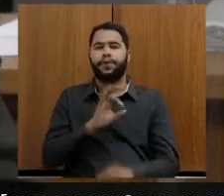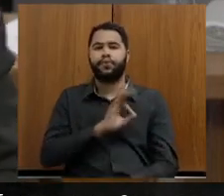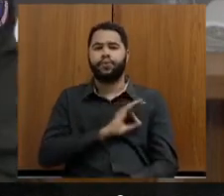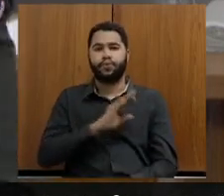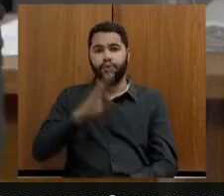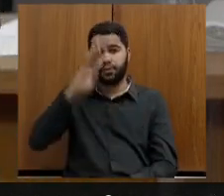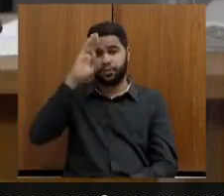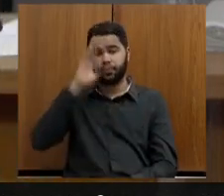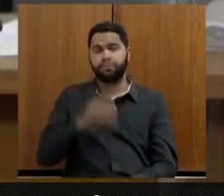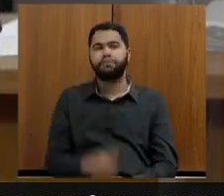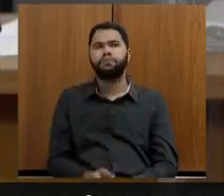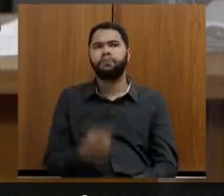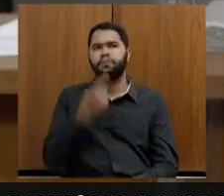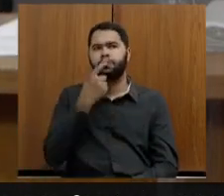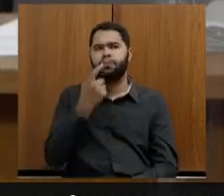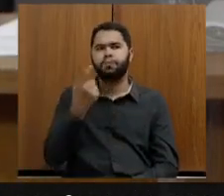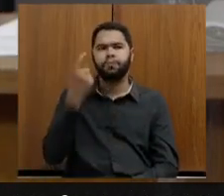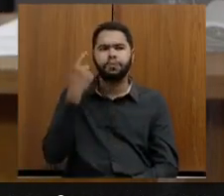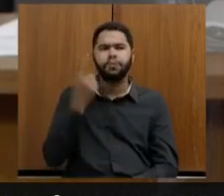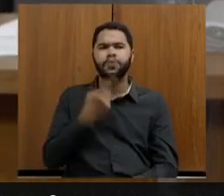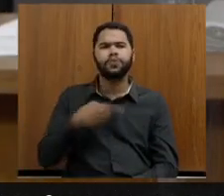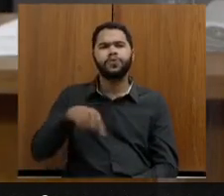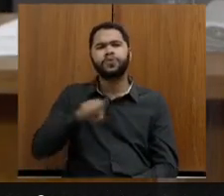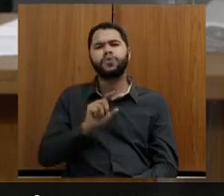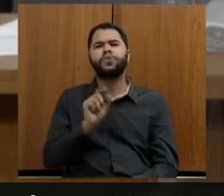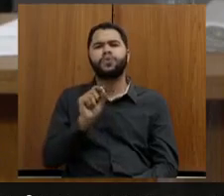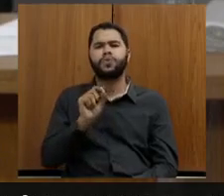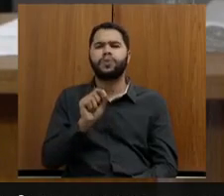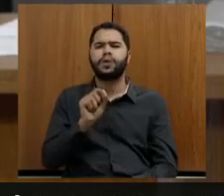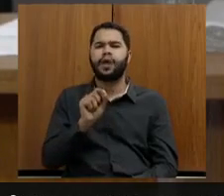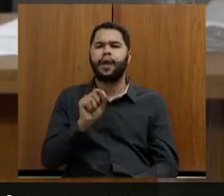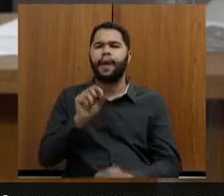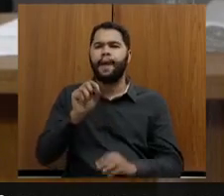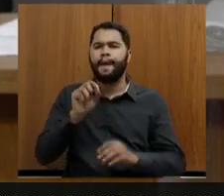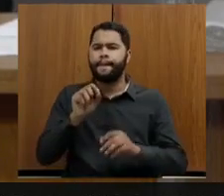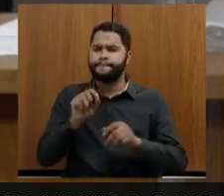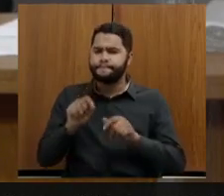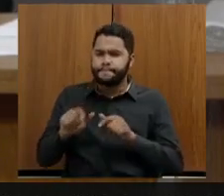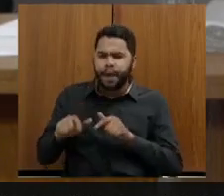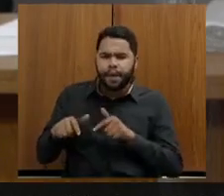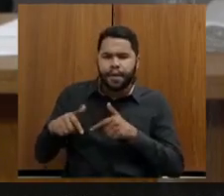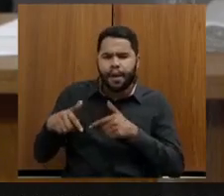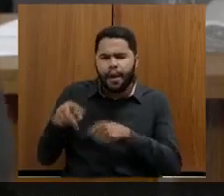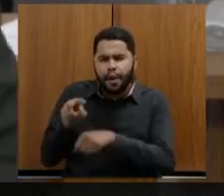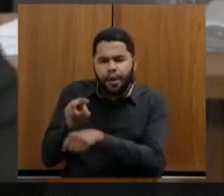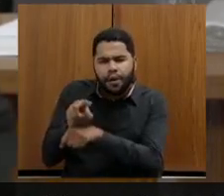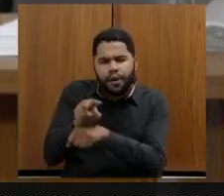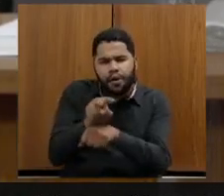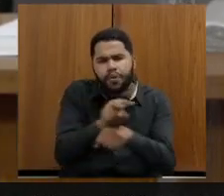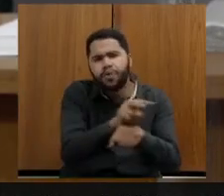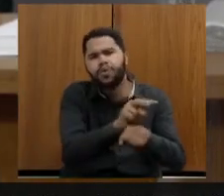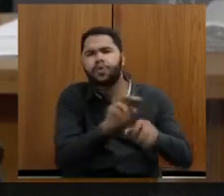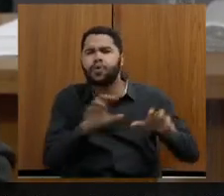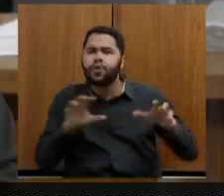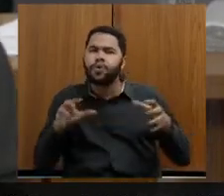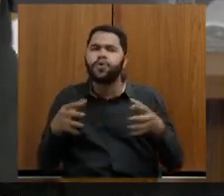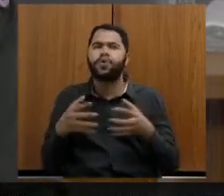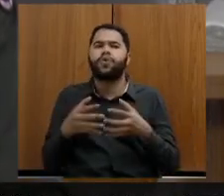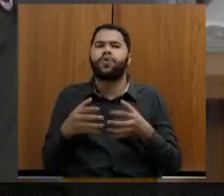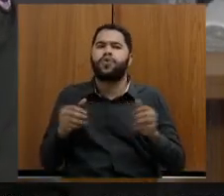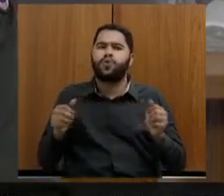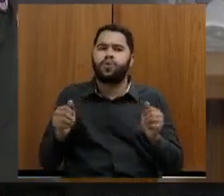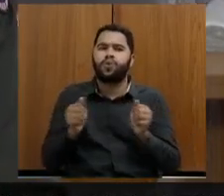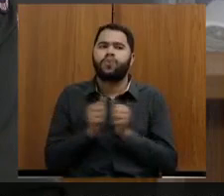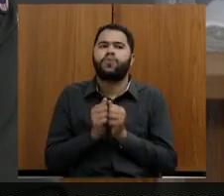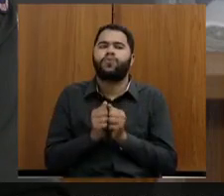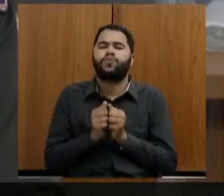então recentemente nós fizemos uma operação de fiscalização conjunta em